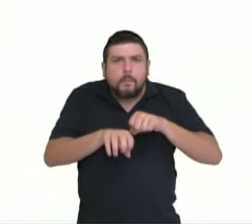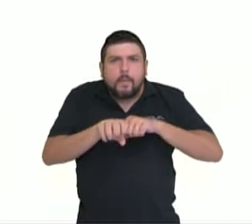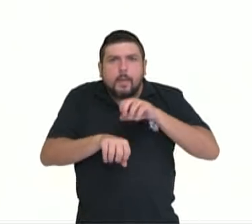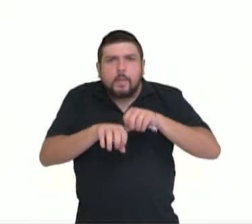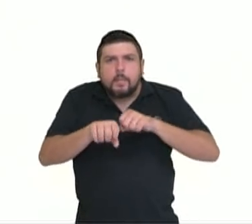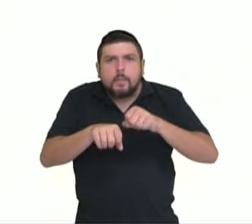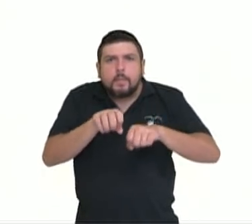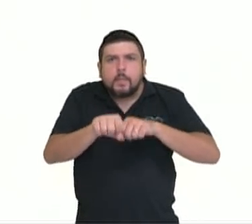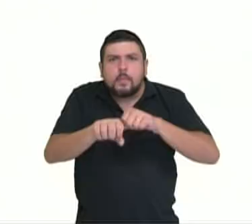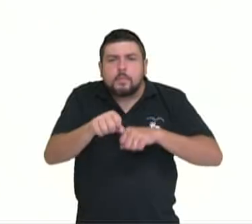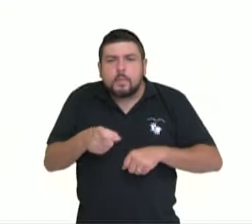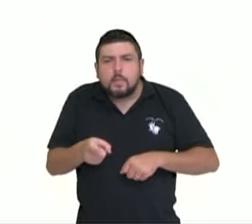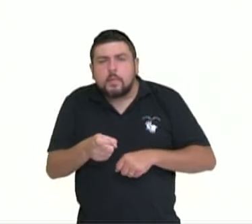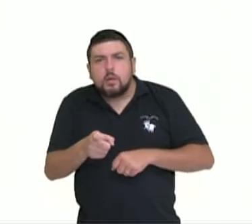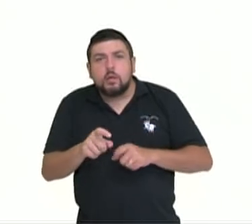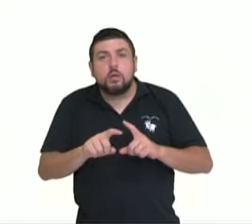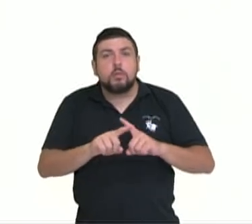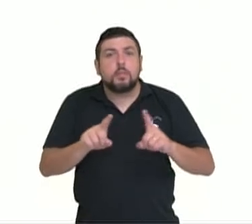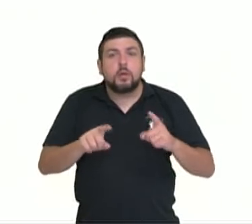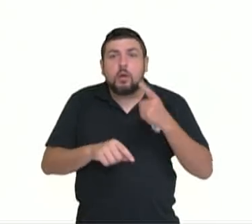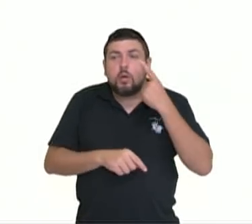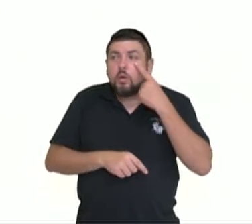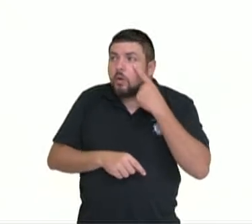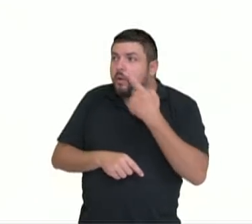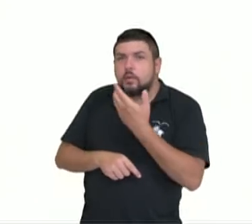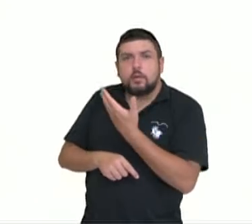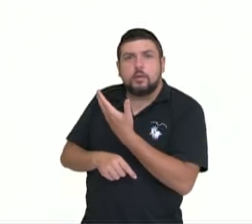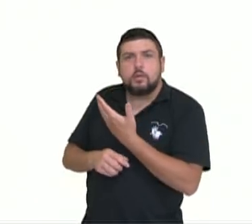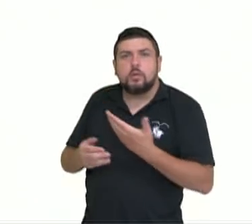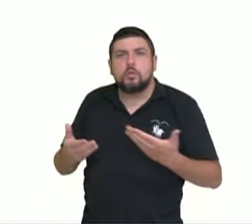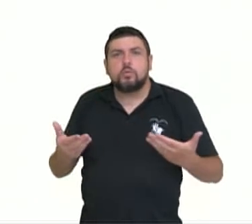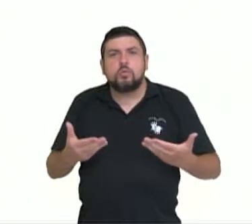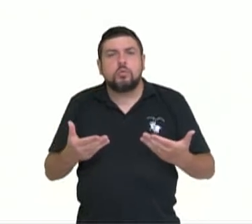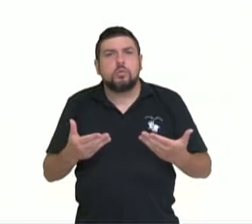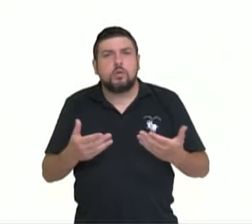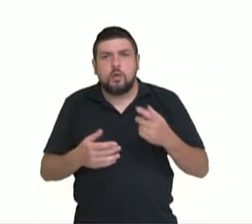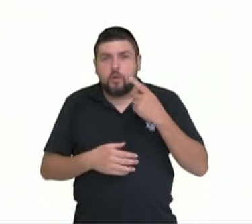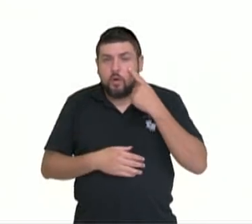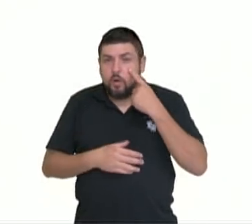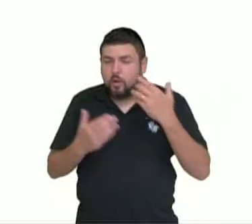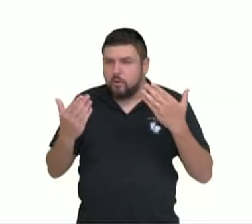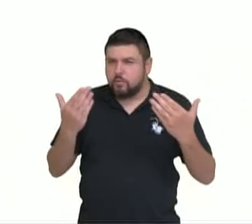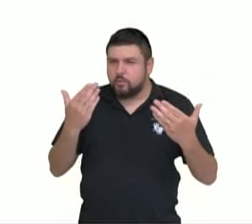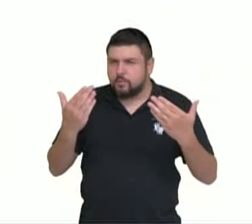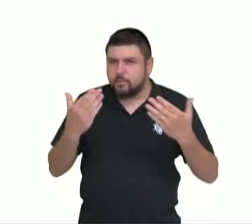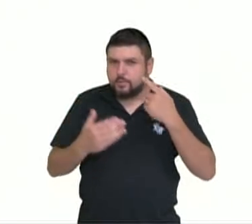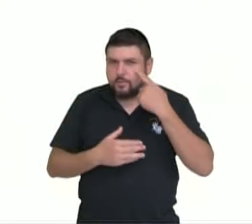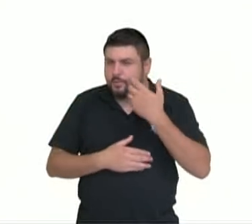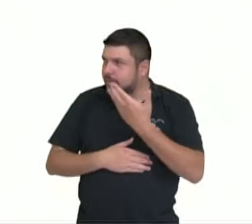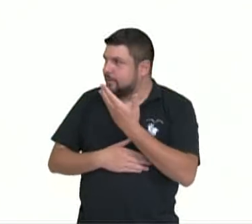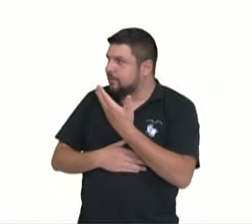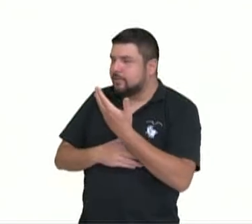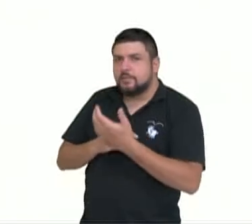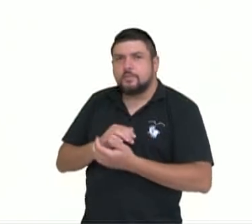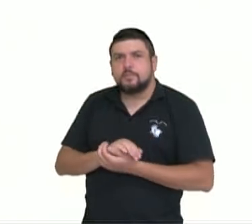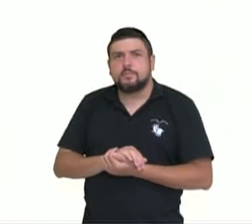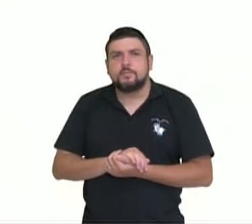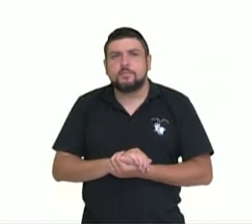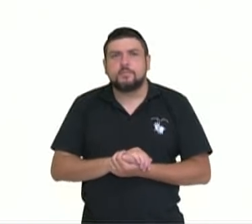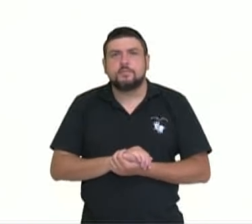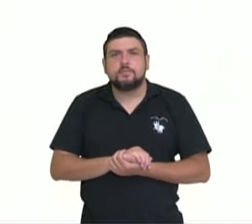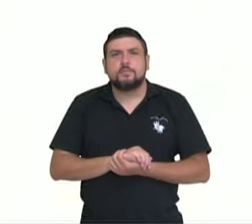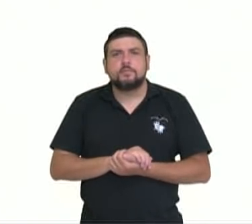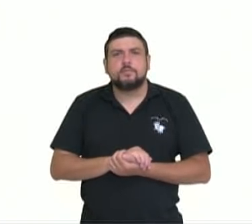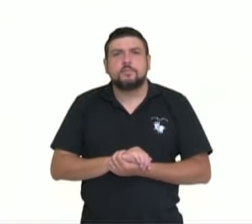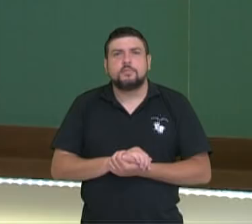jogo, mas olha só, a imagem que nós temos hoje, e eu vou voltar aqui o slide só para a gente entender, com a imagem que